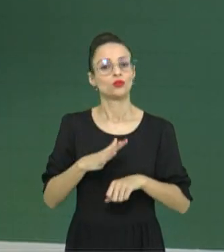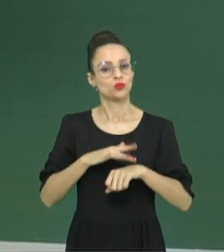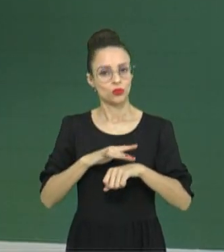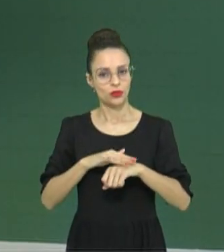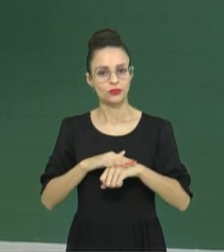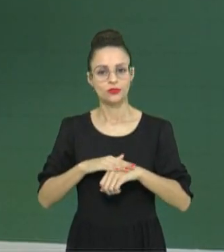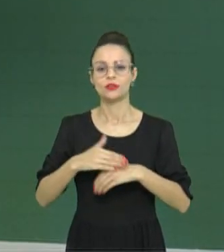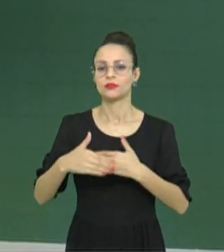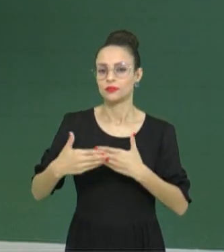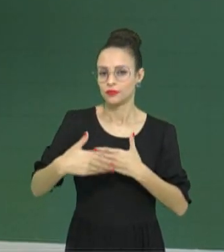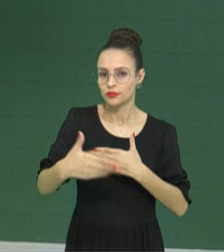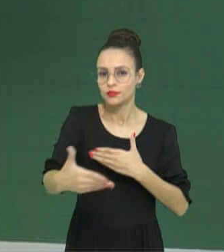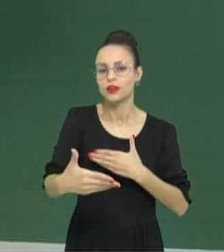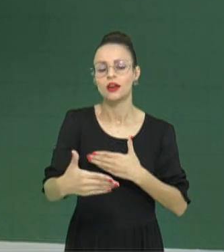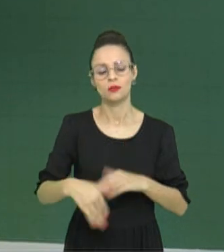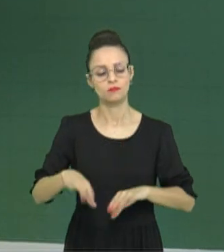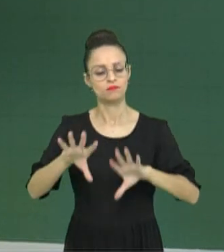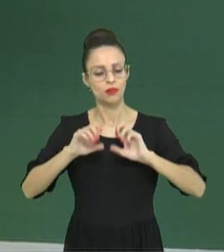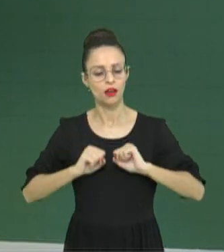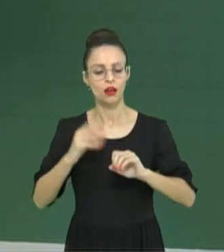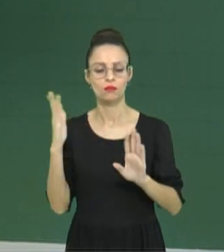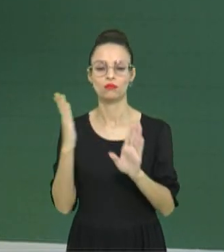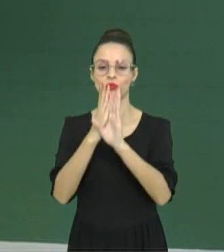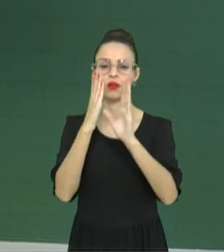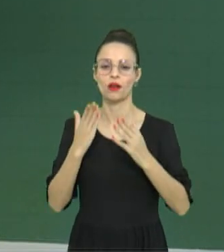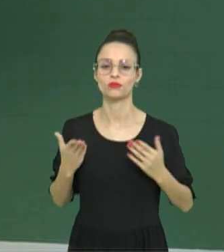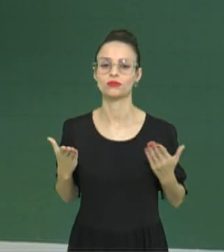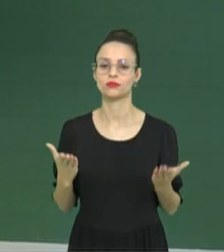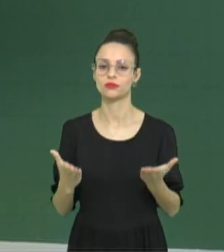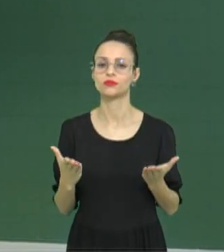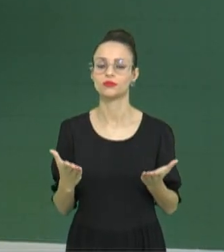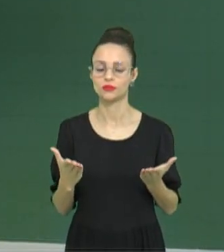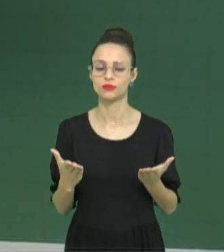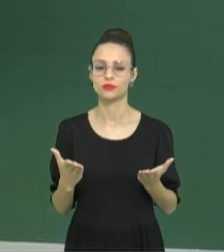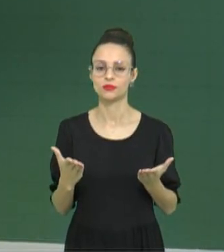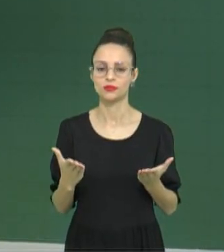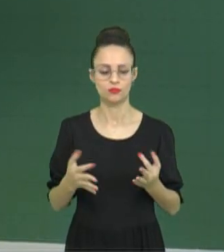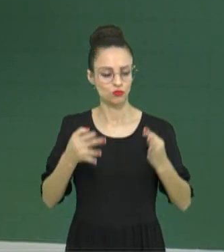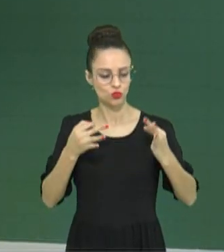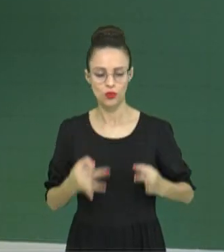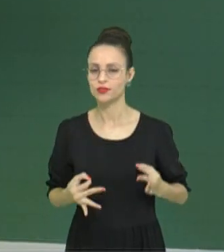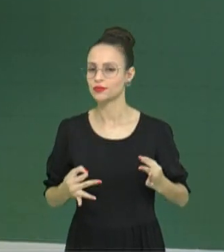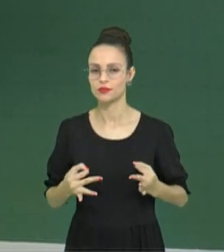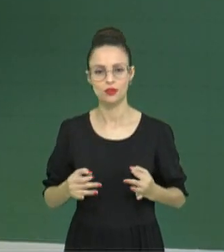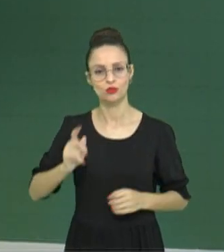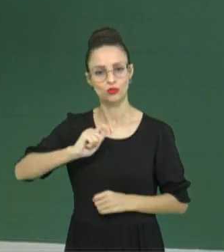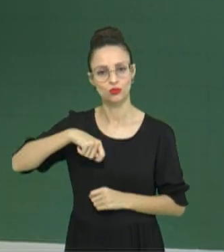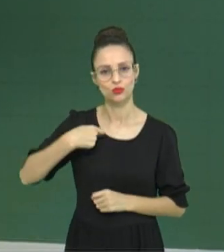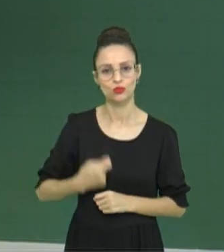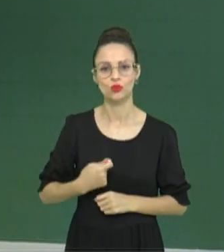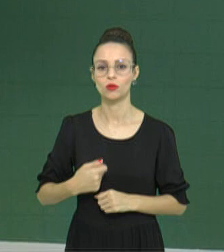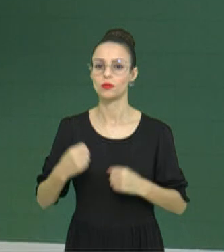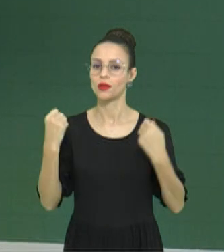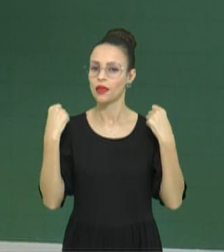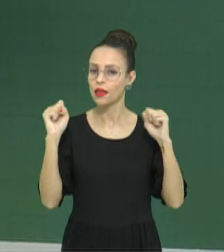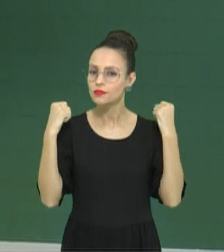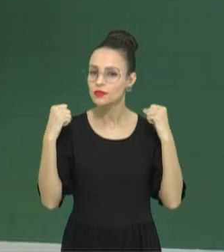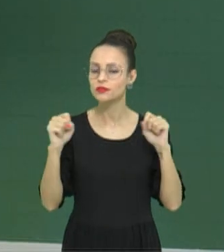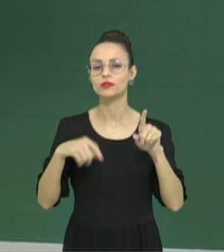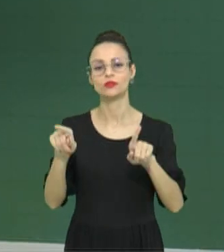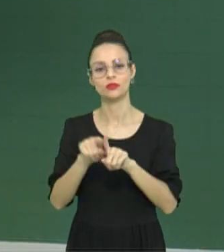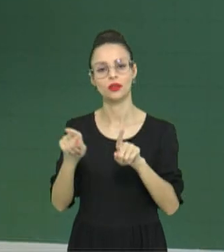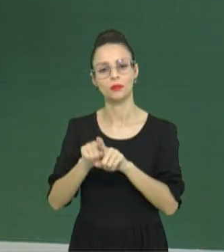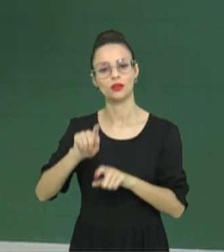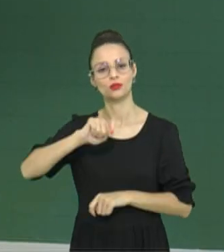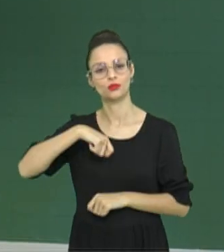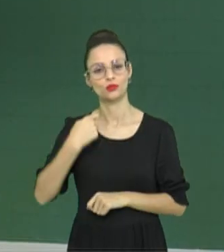doenças que vão gerar aí por conta dessa indisciplina, tanto em relação ao exercício com